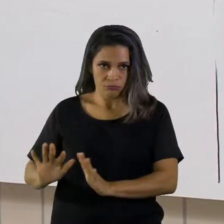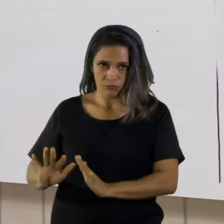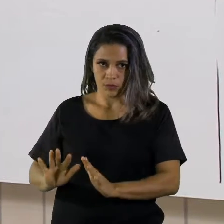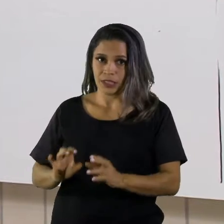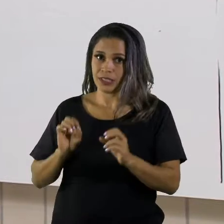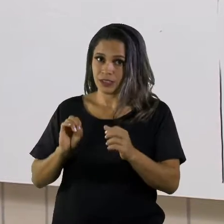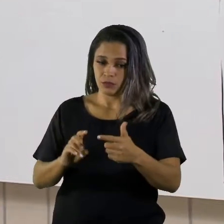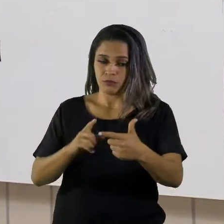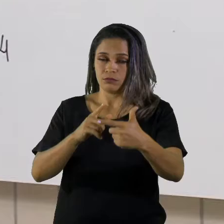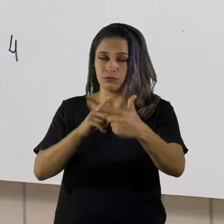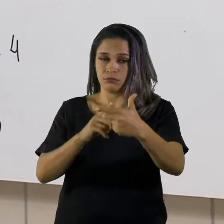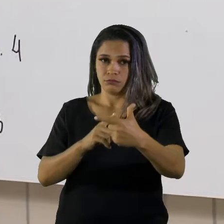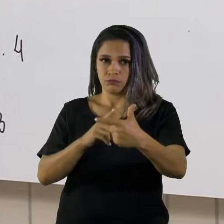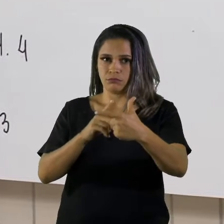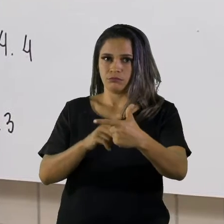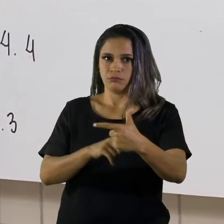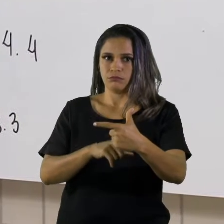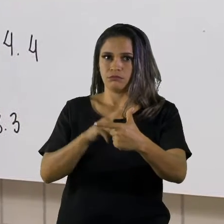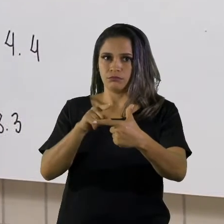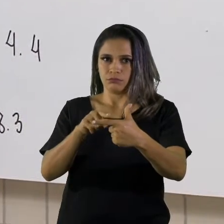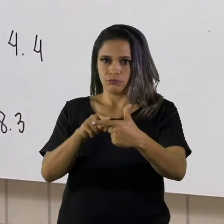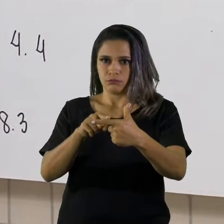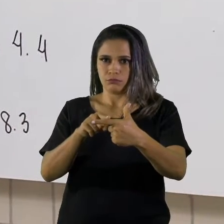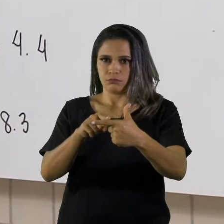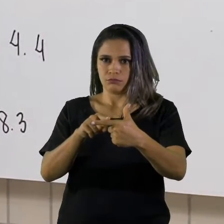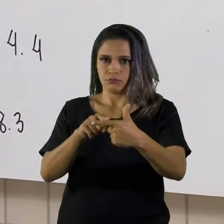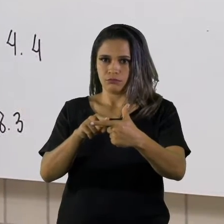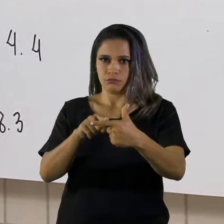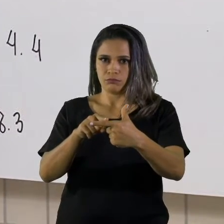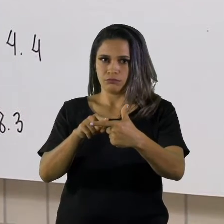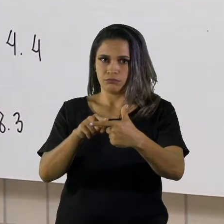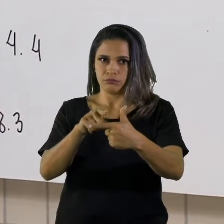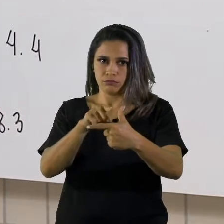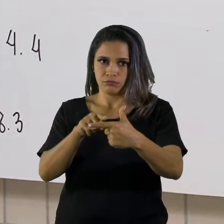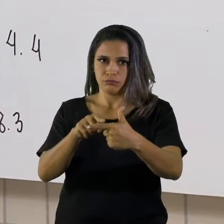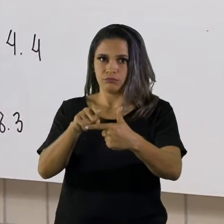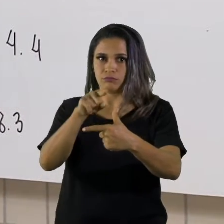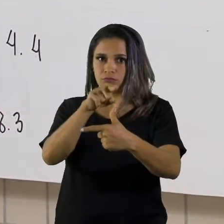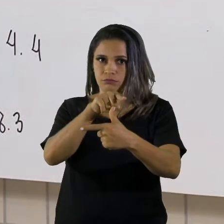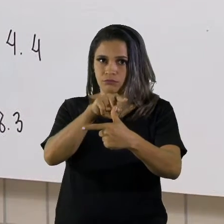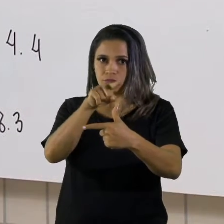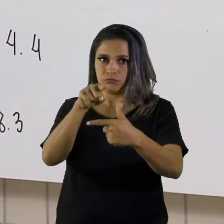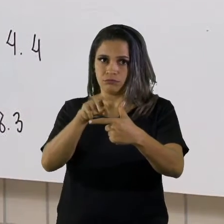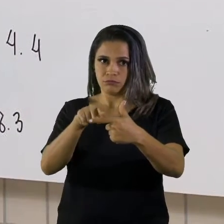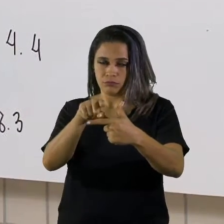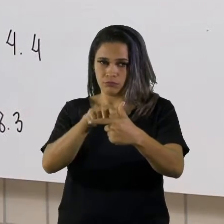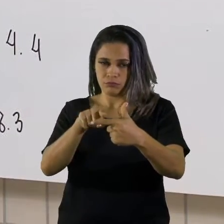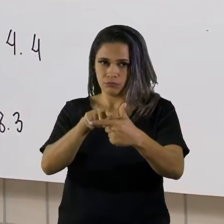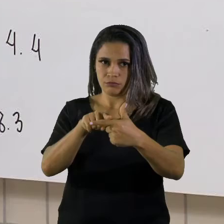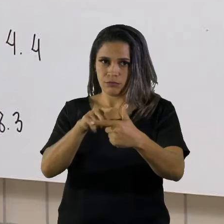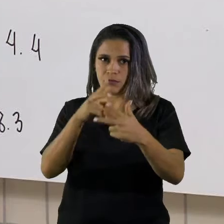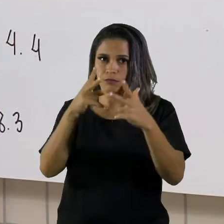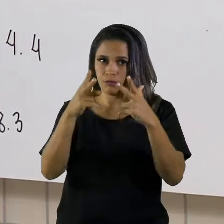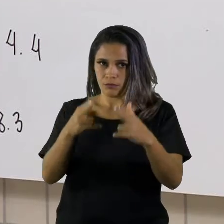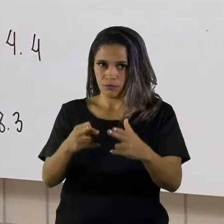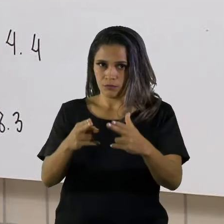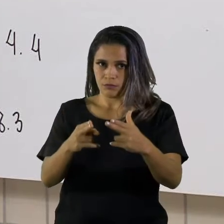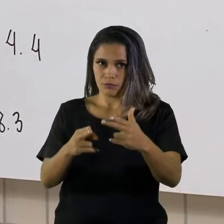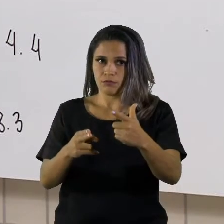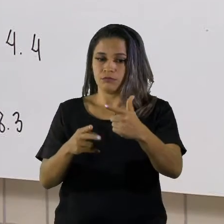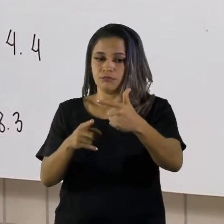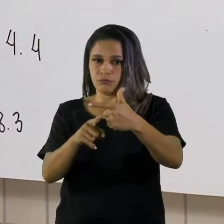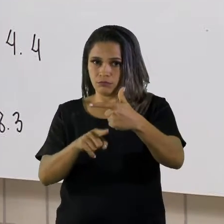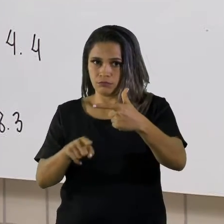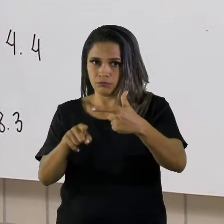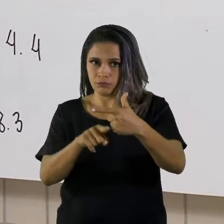dividendo e fizer a divisão aqui pelo divisor, isso é igual ao quociente, certo? Agora,